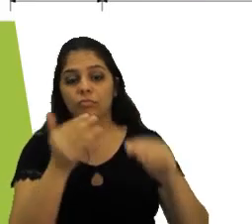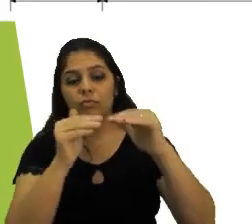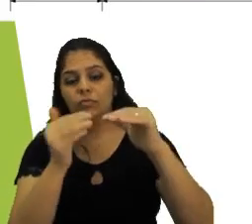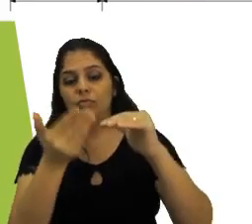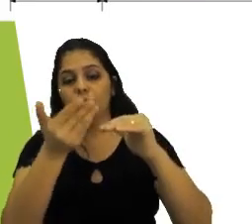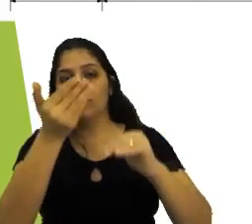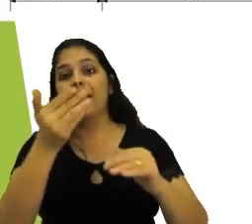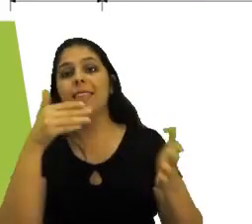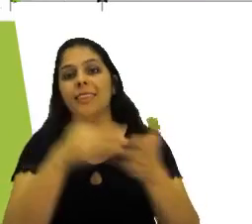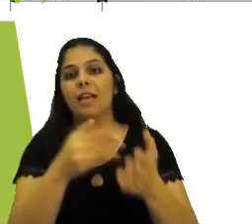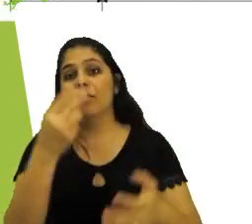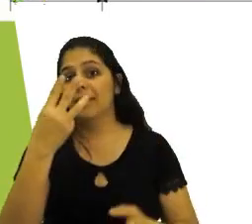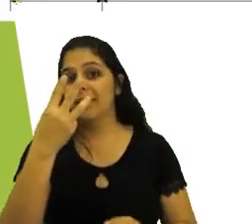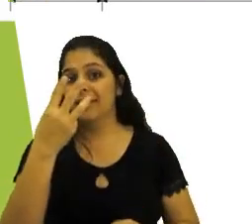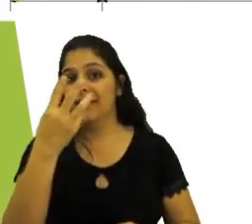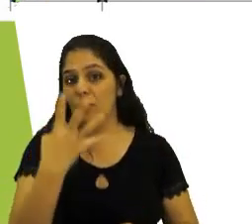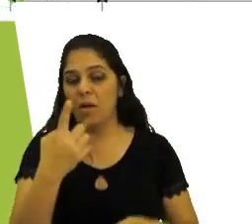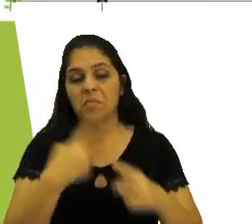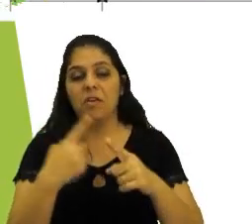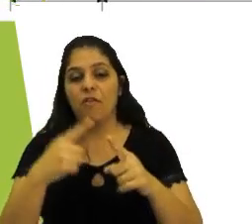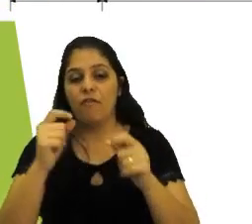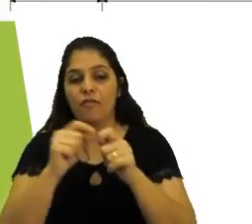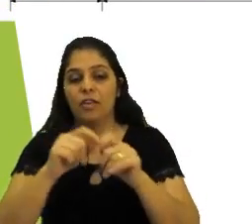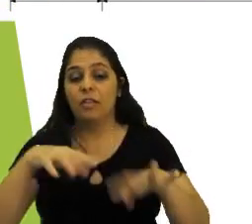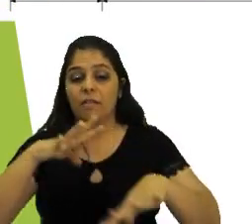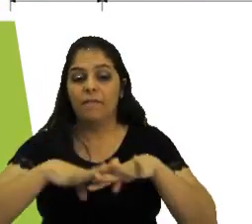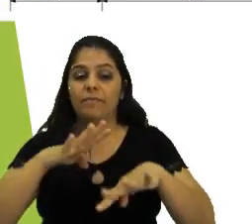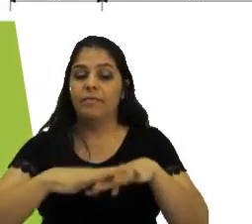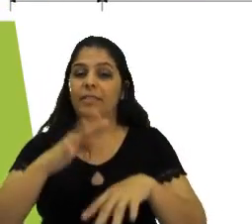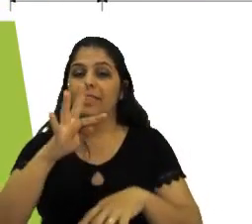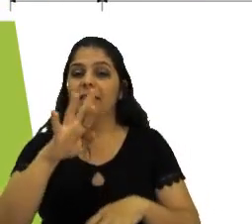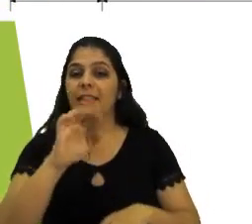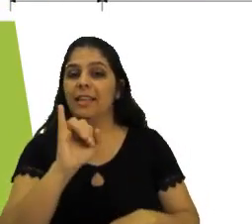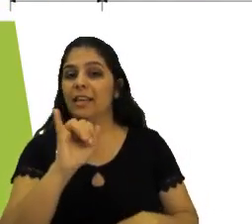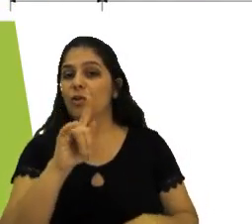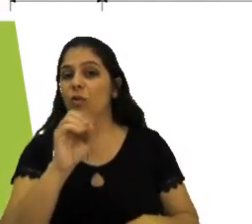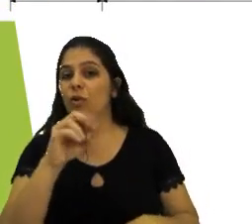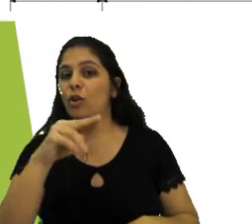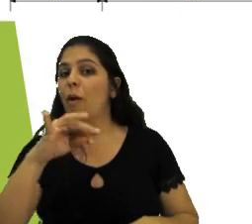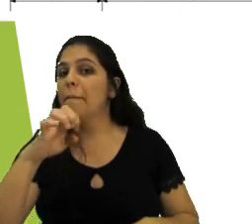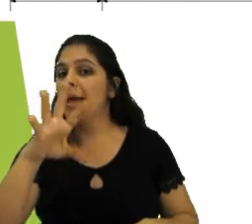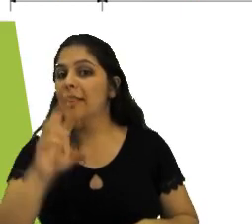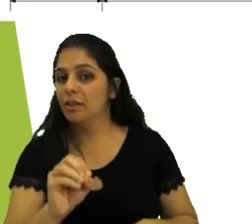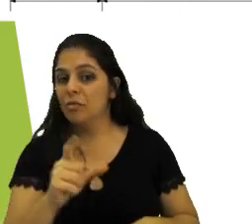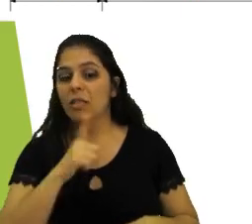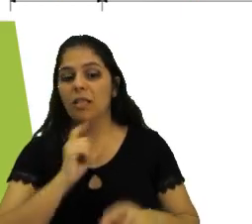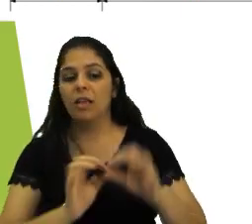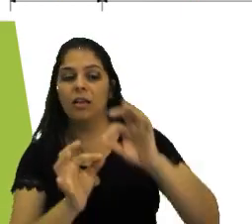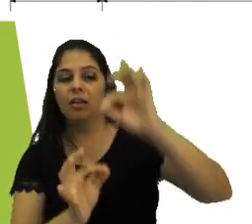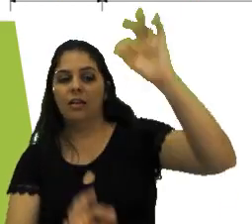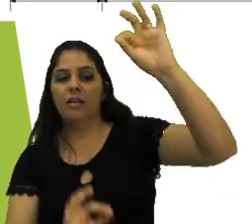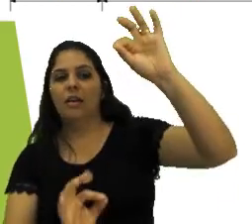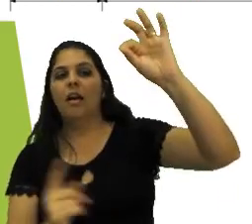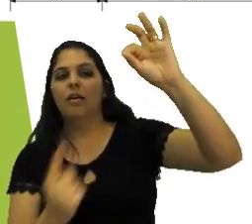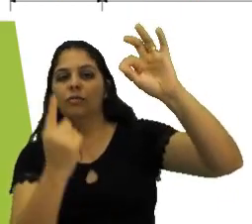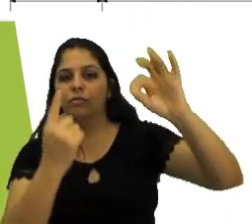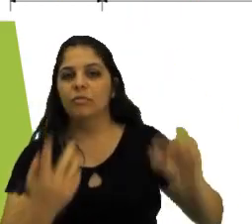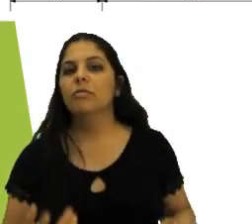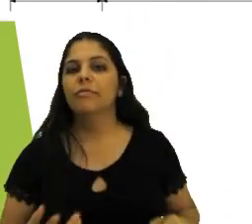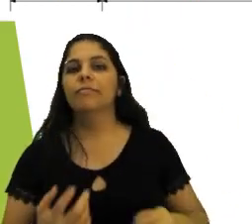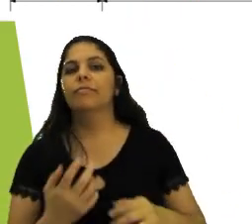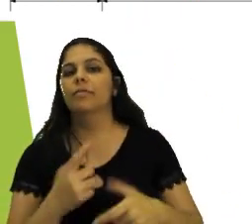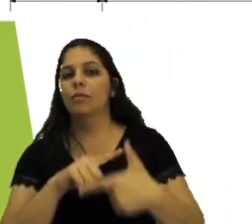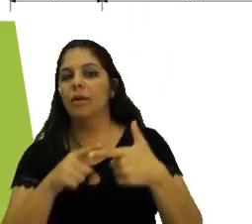porque eu fiz um cálculo aqui trigonométrico, tá? Dessa distância aqui, que eu tenho uma altura de um cateto de 5 com um ângulo de 30 graus,